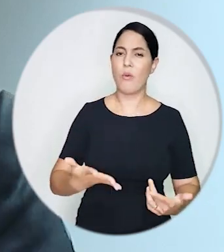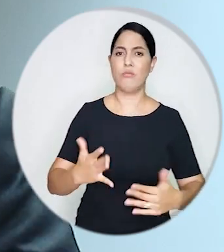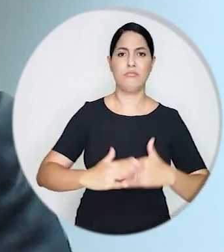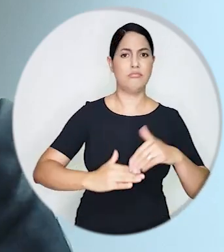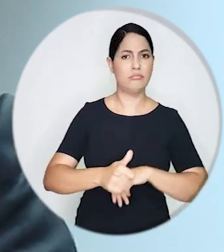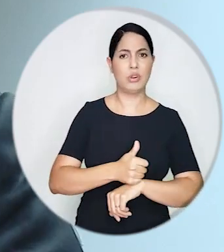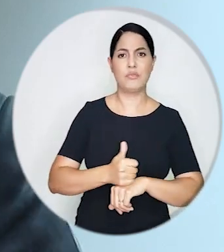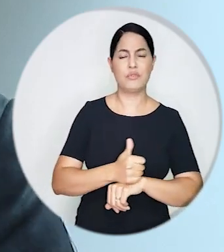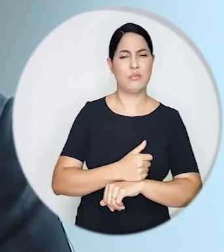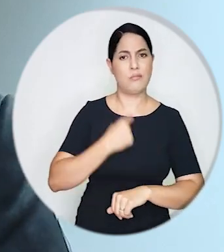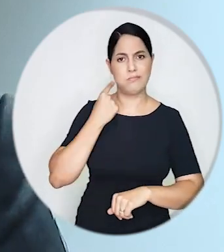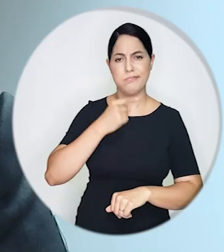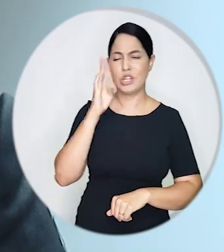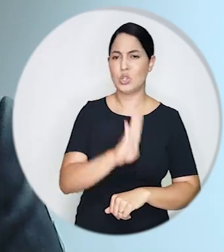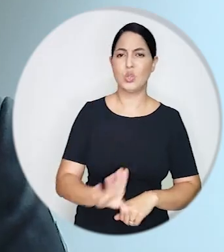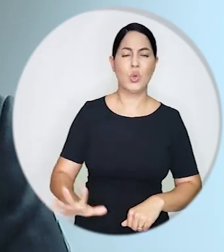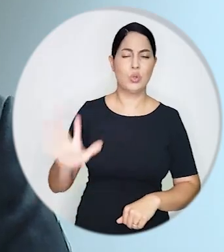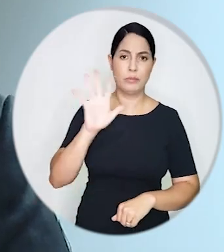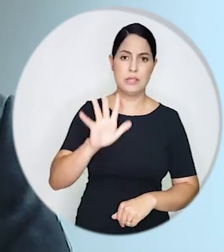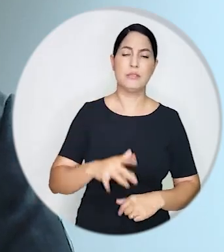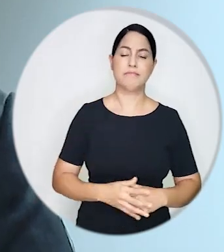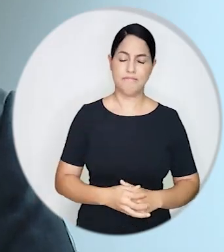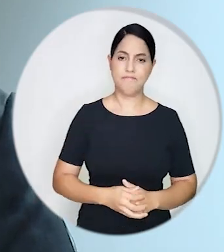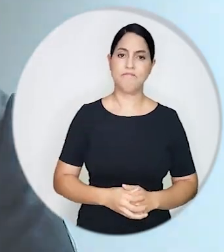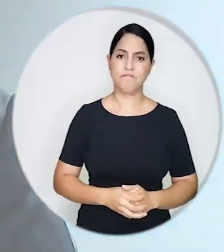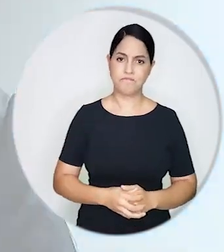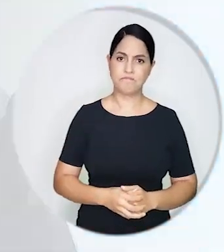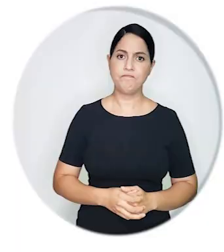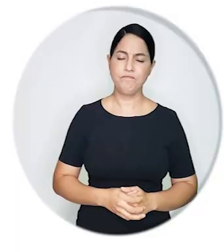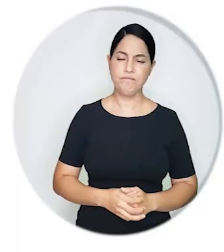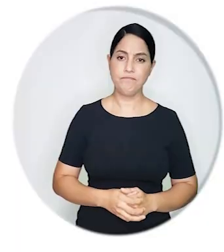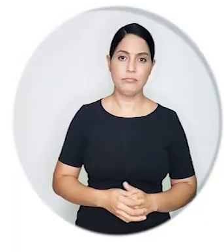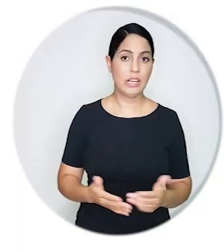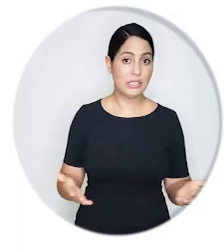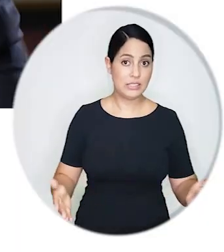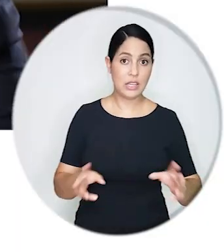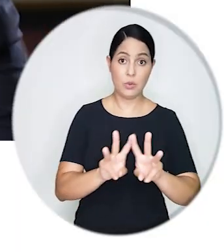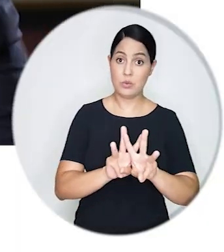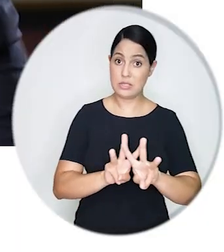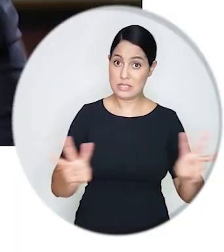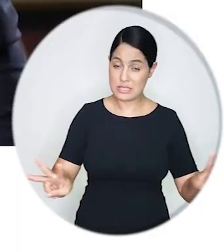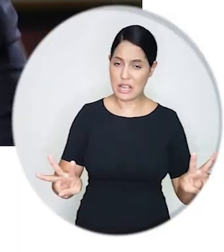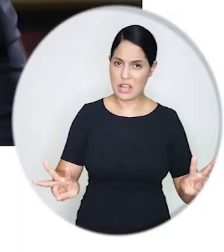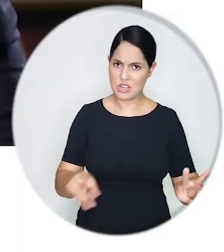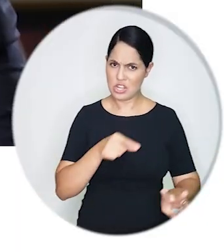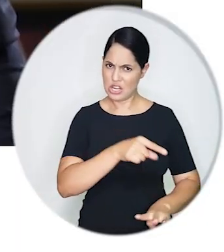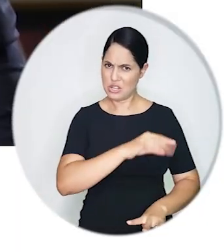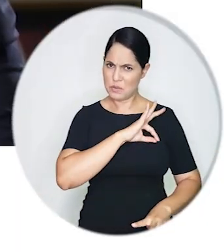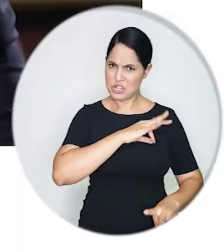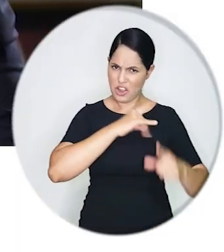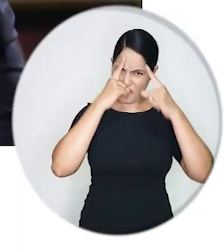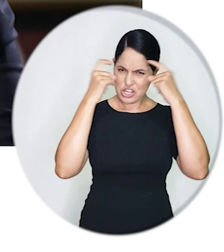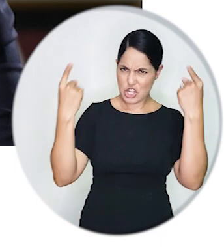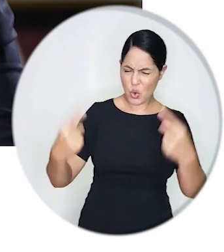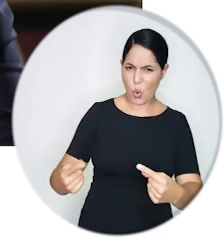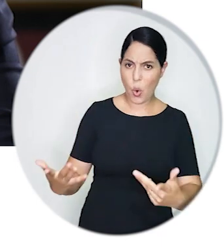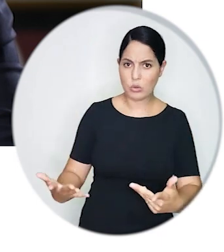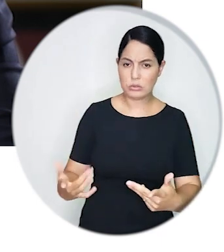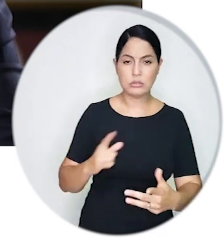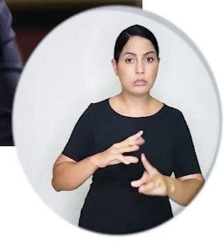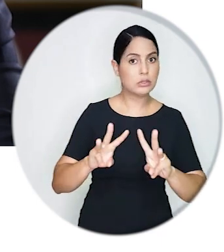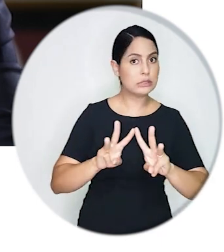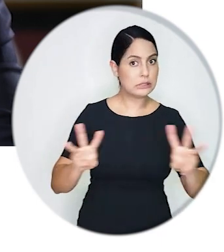exercício e o pleno exercício da advocacia no Brasil. O site da Ordem dos Advogados do Brasil também repercutiu as